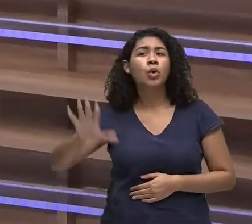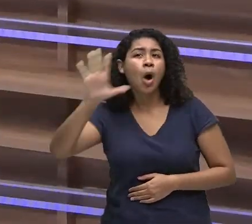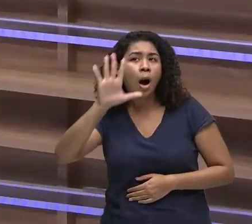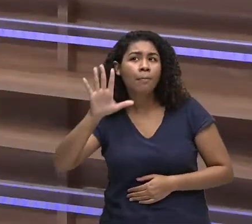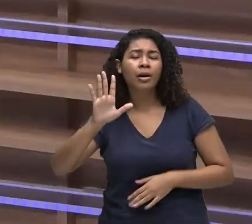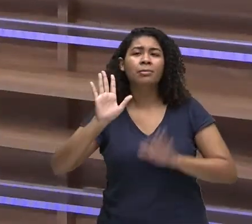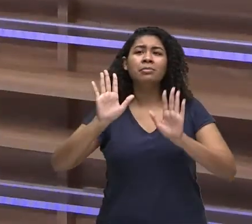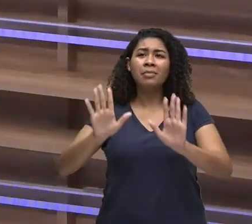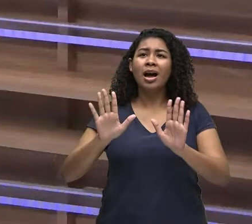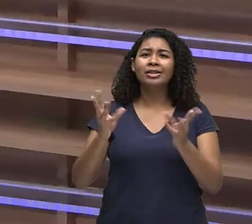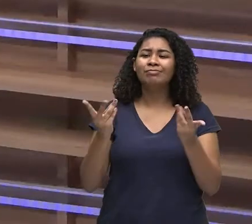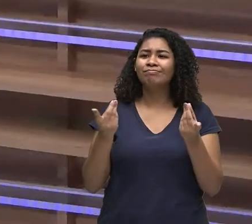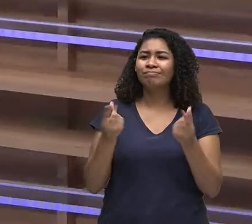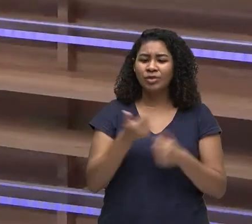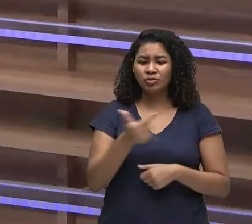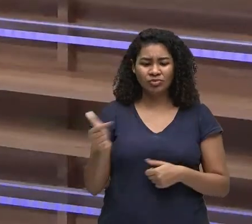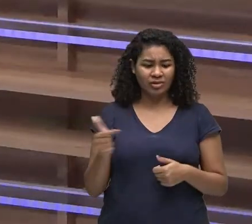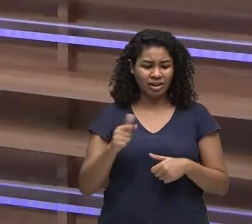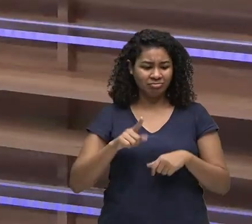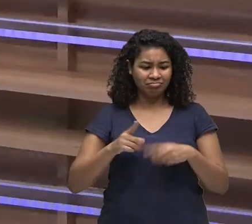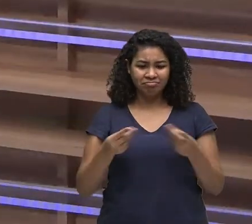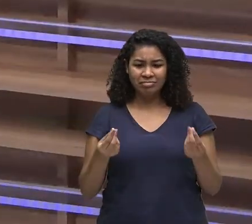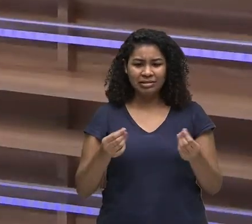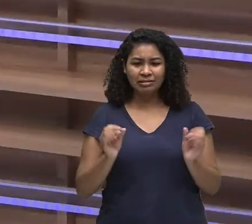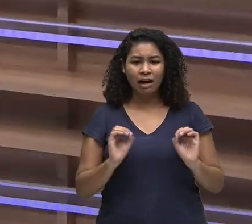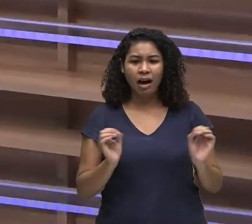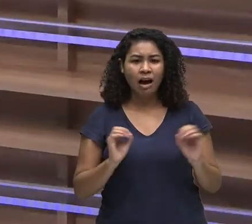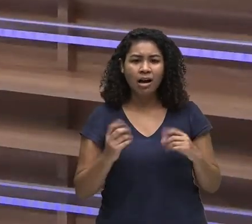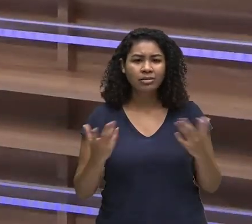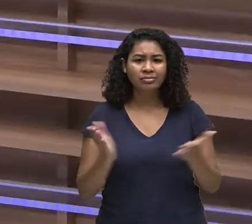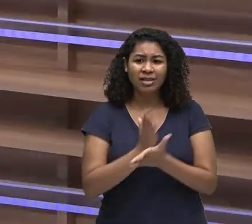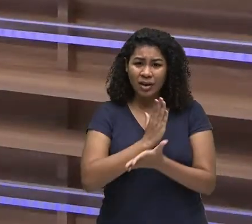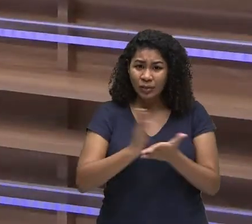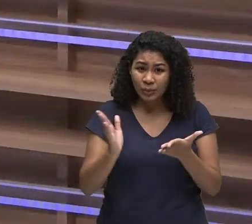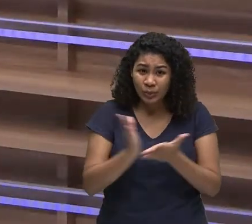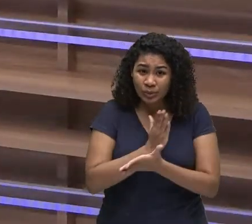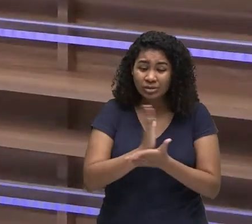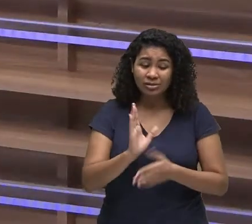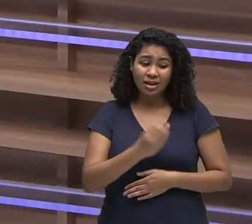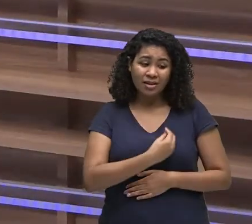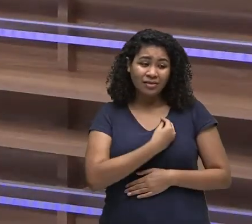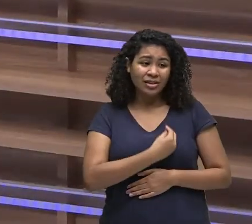não acumularam nada, não tem nada. Muitos vivem de uma forma